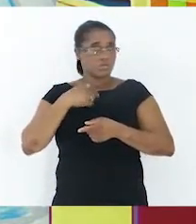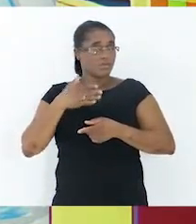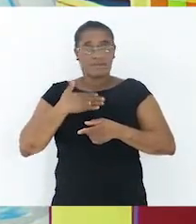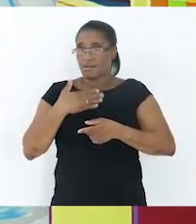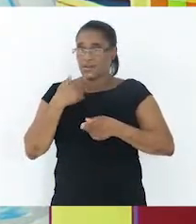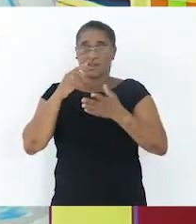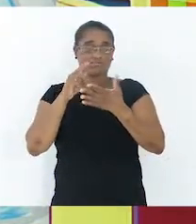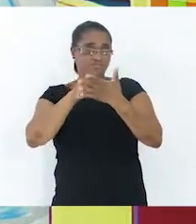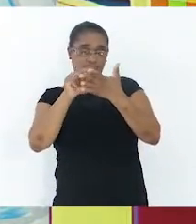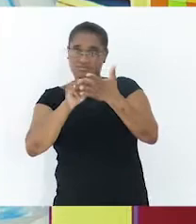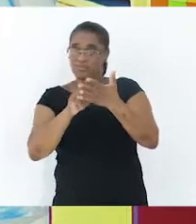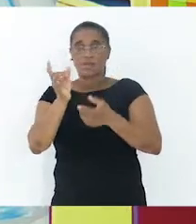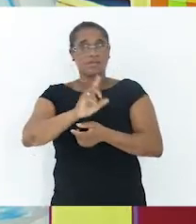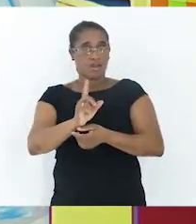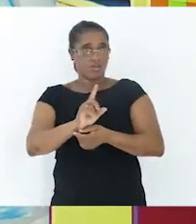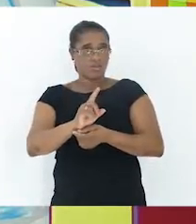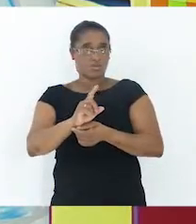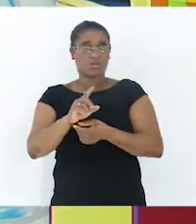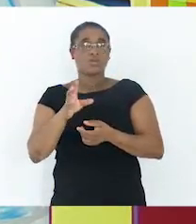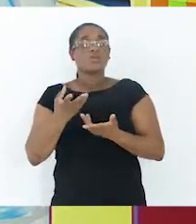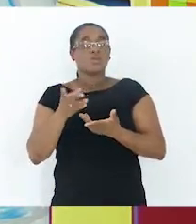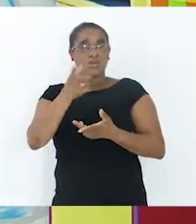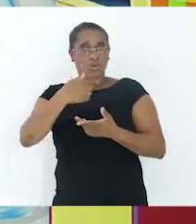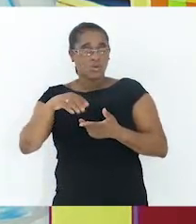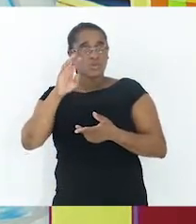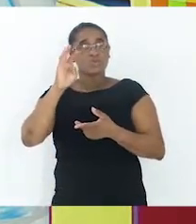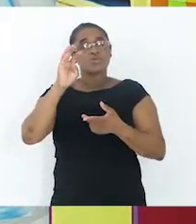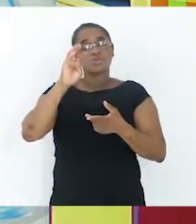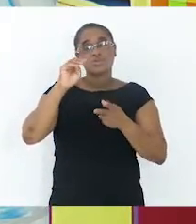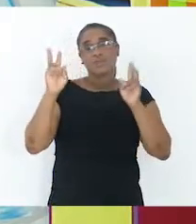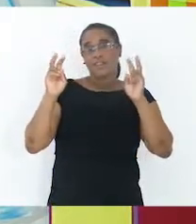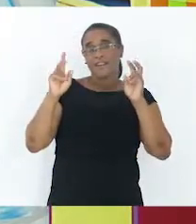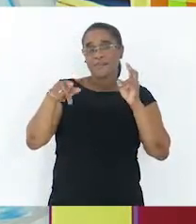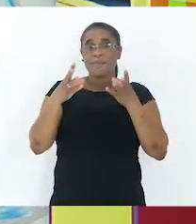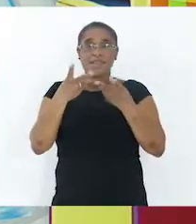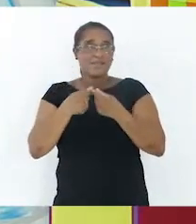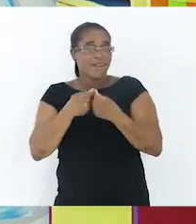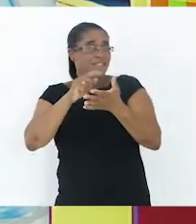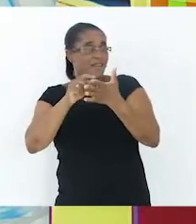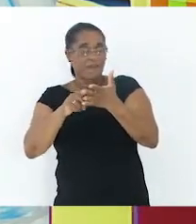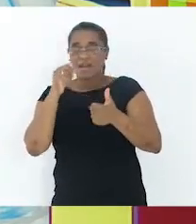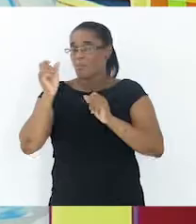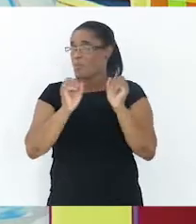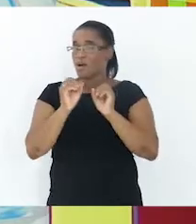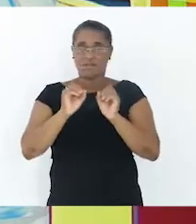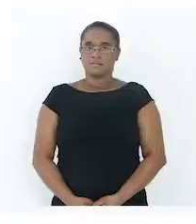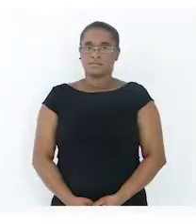de calculadora. Por isso, o nosso lema é matemática sem máquina. Tá